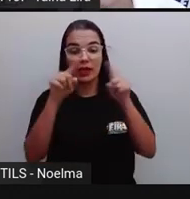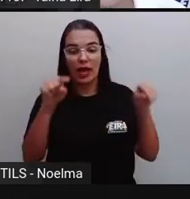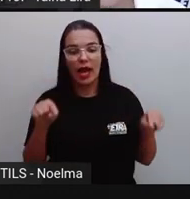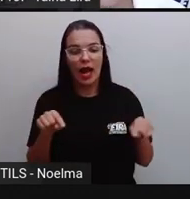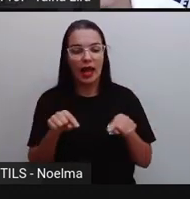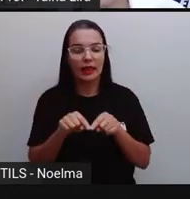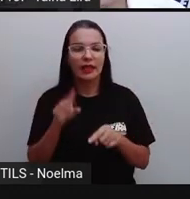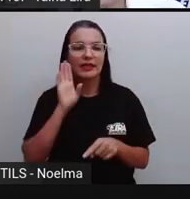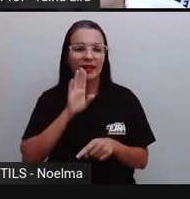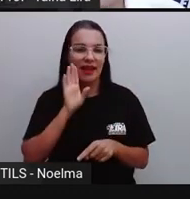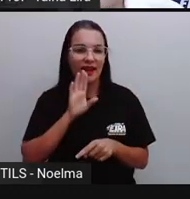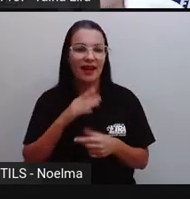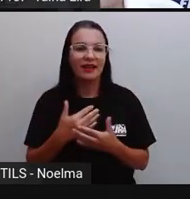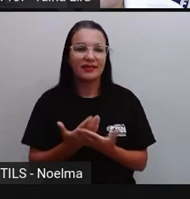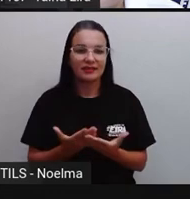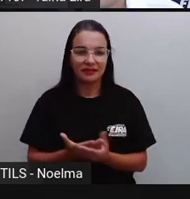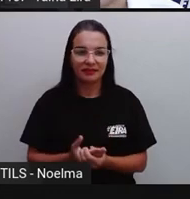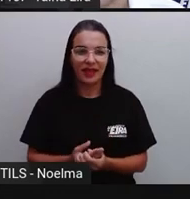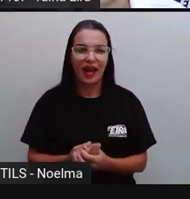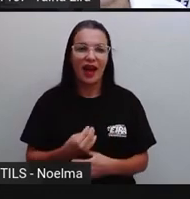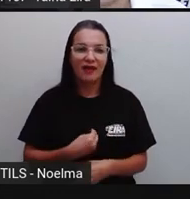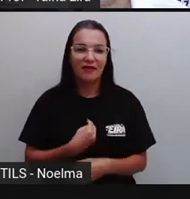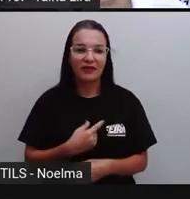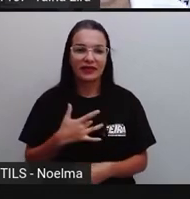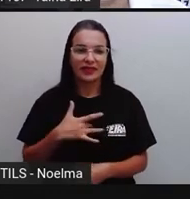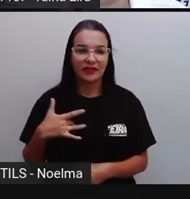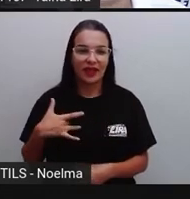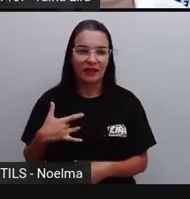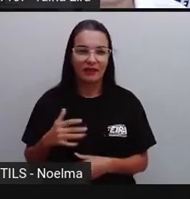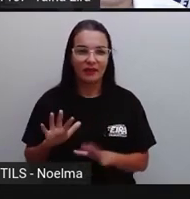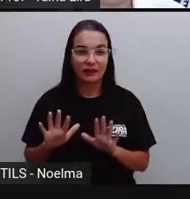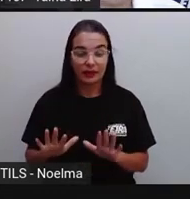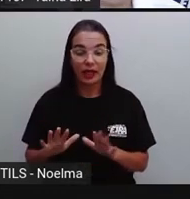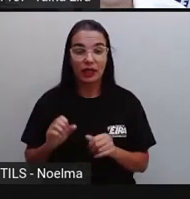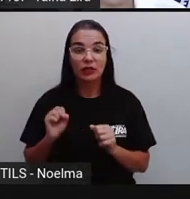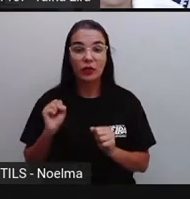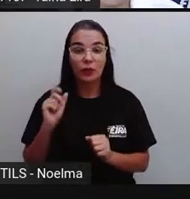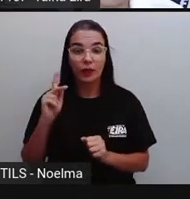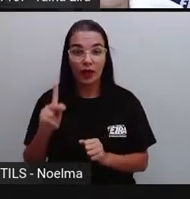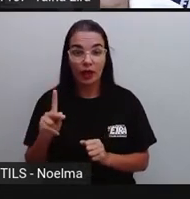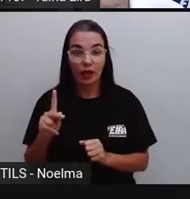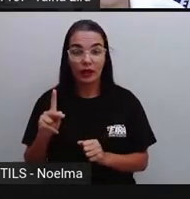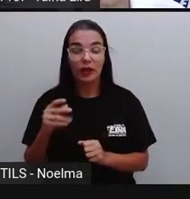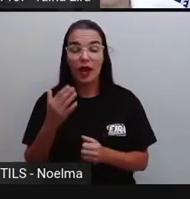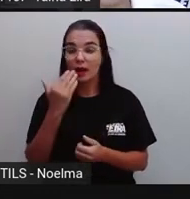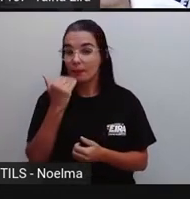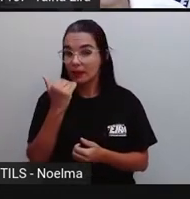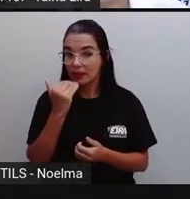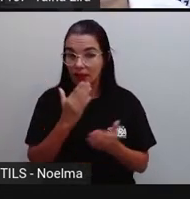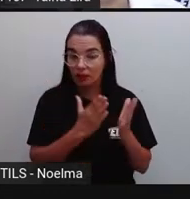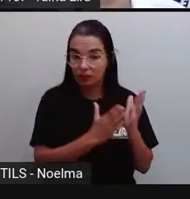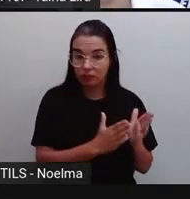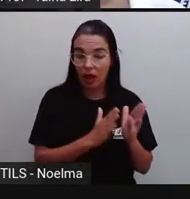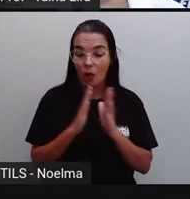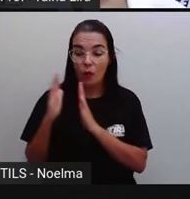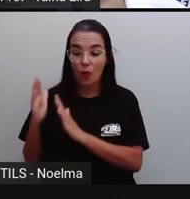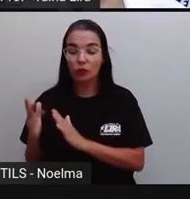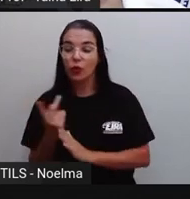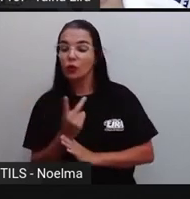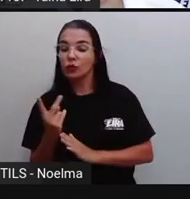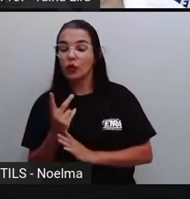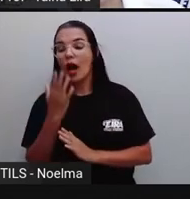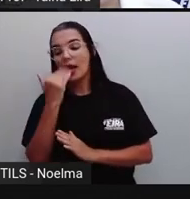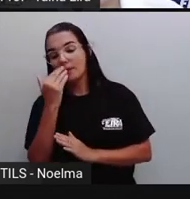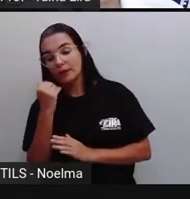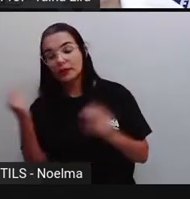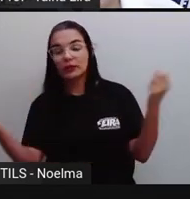aí bem legais falando sobre a vida saudável, tá? Em um a gente deu um foco na alimentação e no outro a gente deu um foco